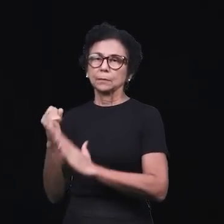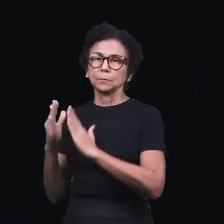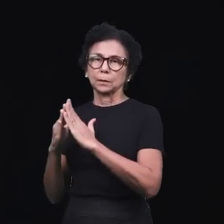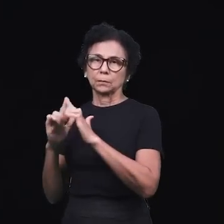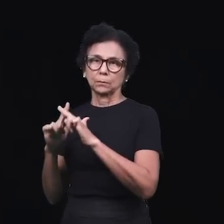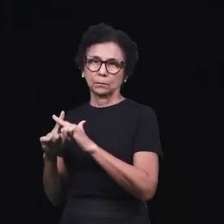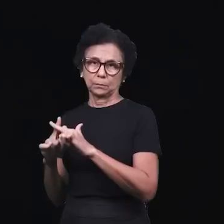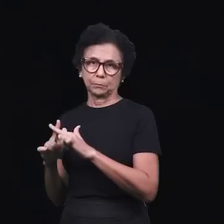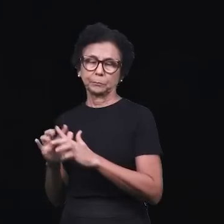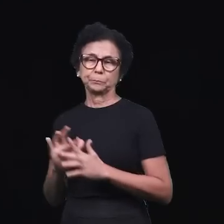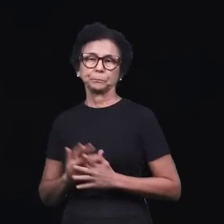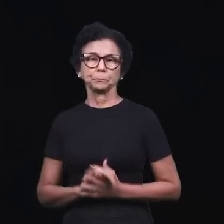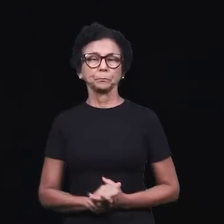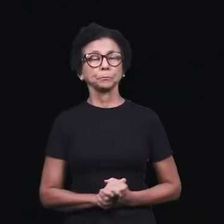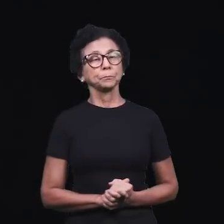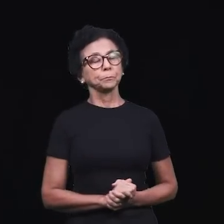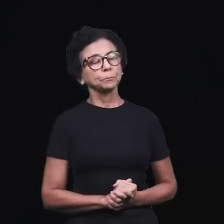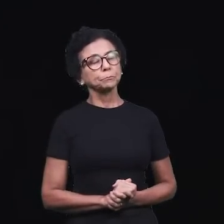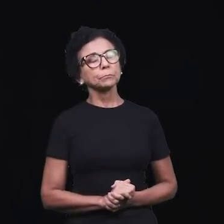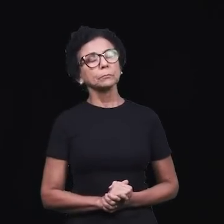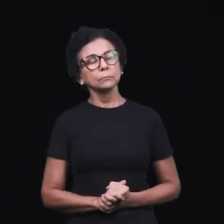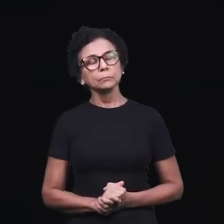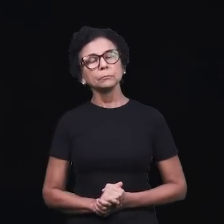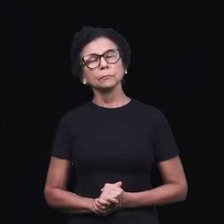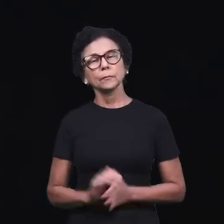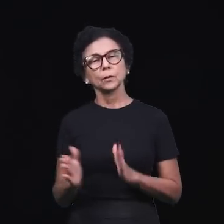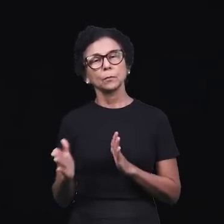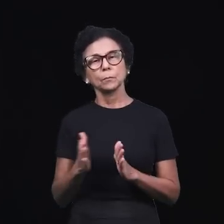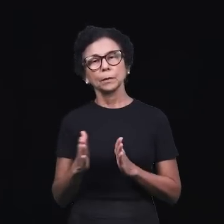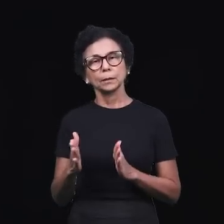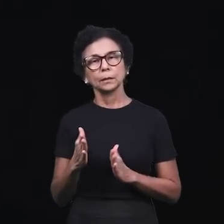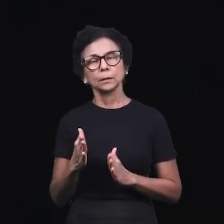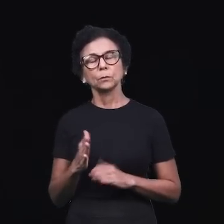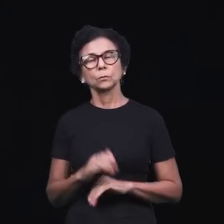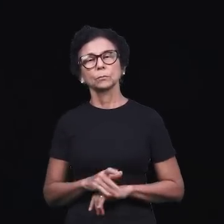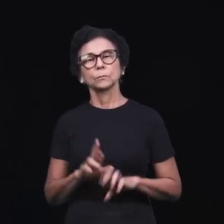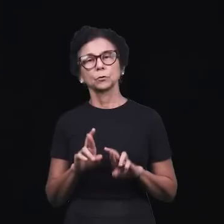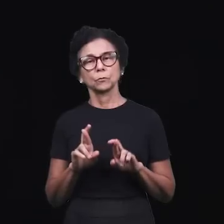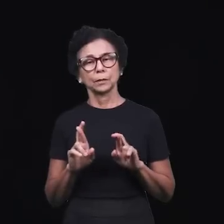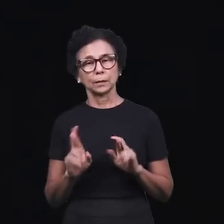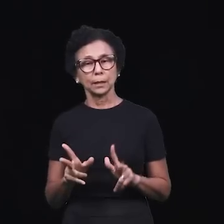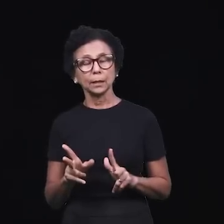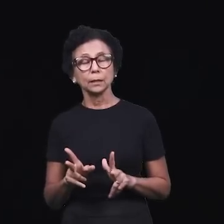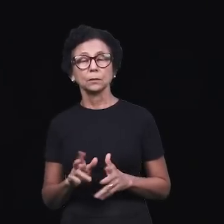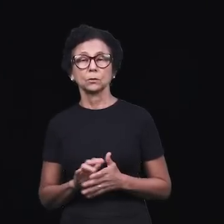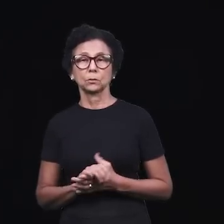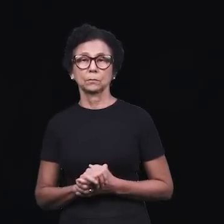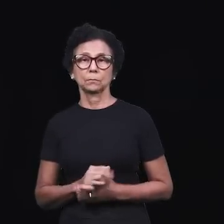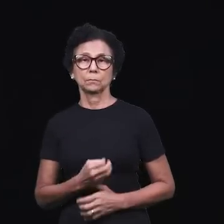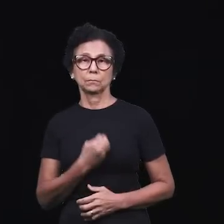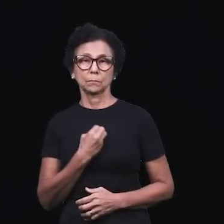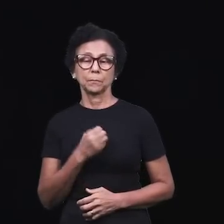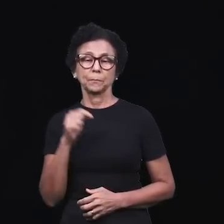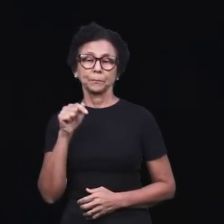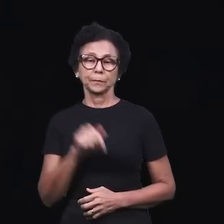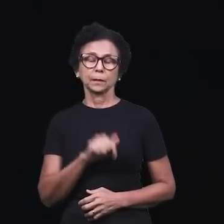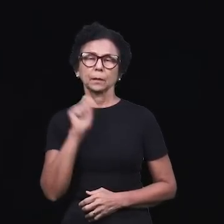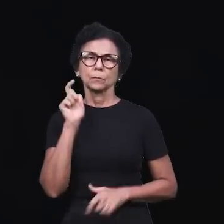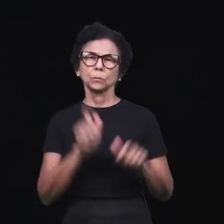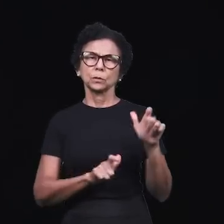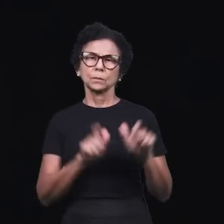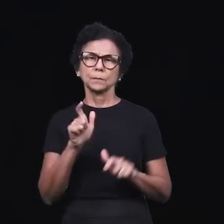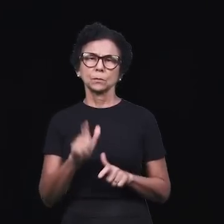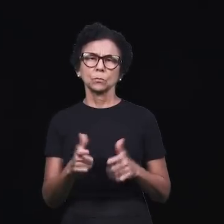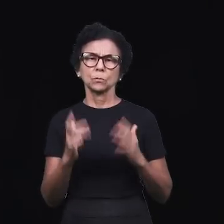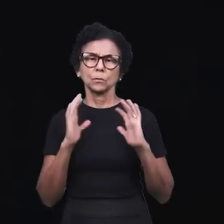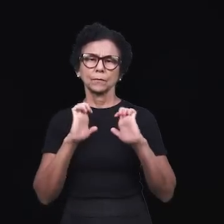passamos por um contexto diferente, onde muitos se converteram aqui e não tiveram a